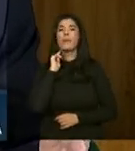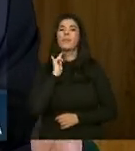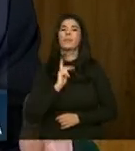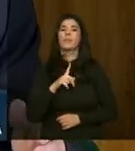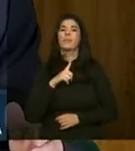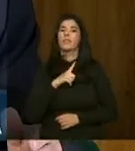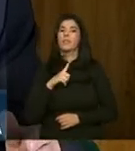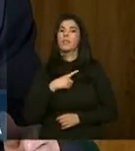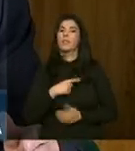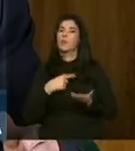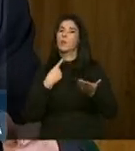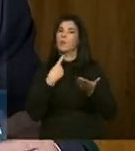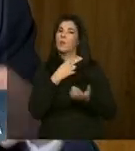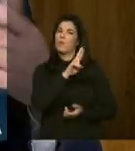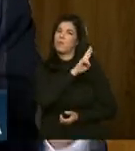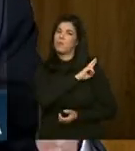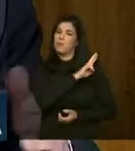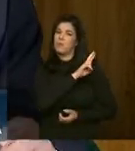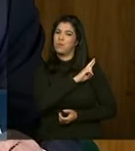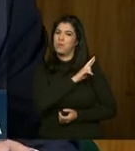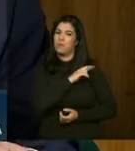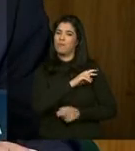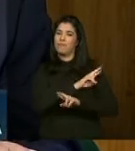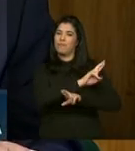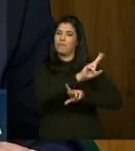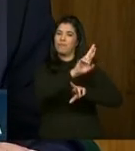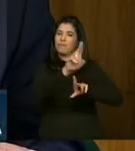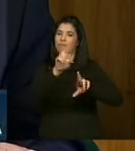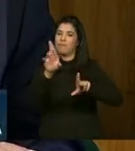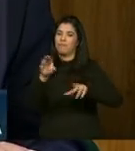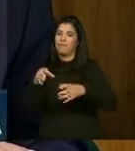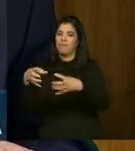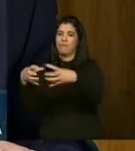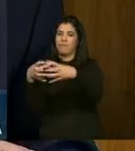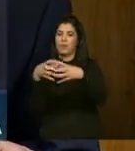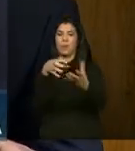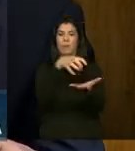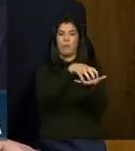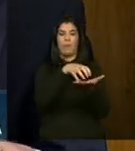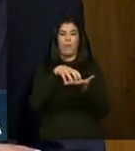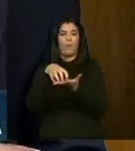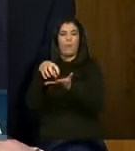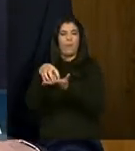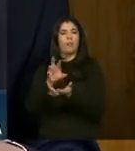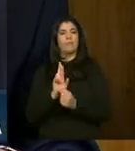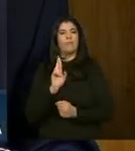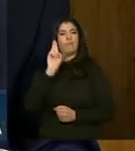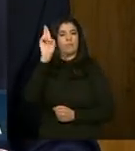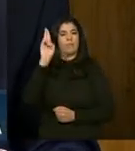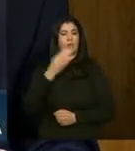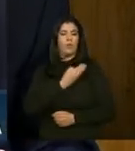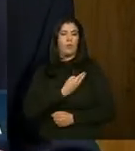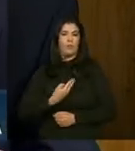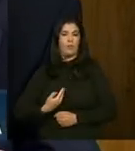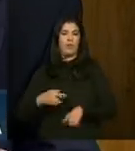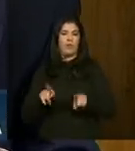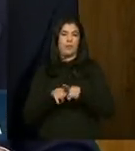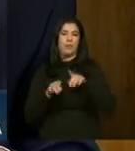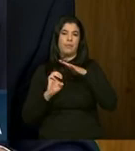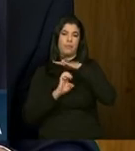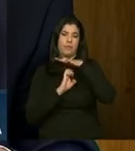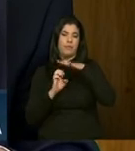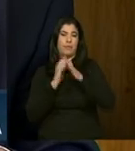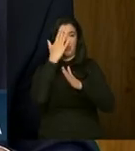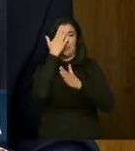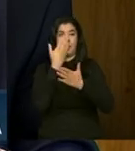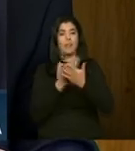mobilizadas, comprometidas, nas suas diversas instâncias de governo e as instâncias empresariais. Acredito que